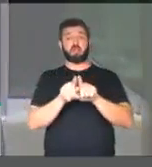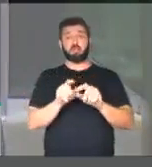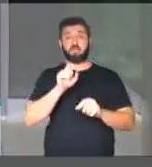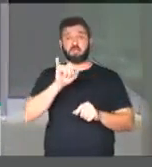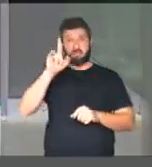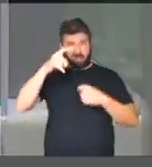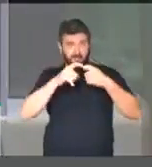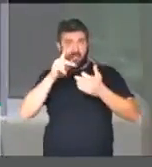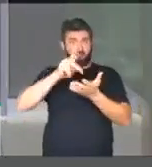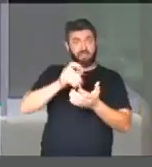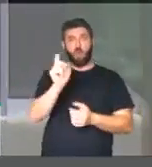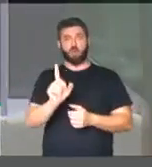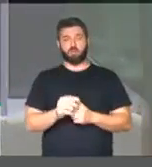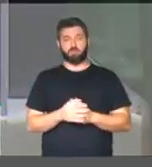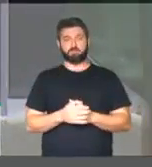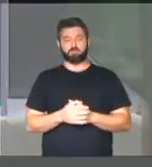se são médicos ou médicas.